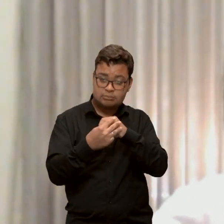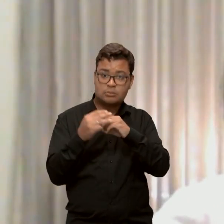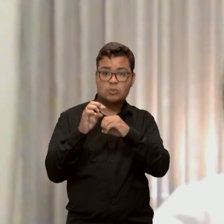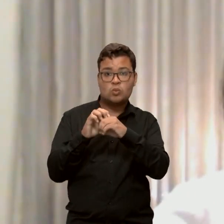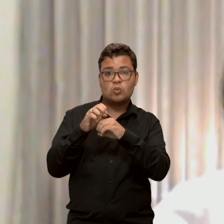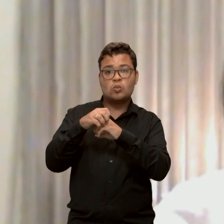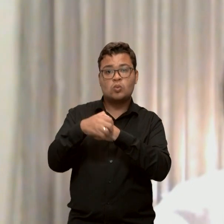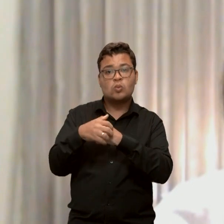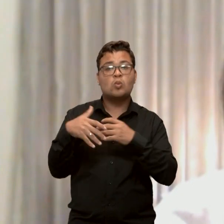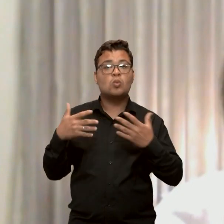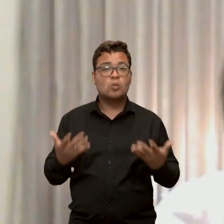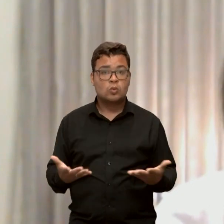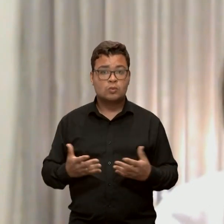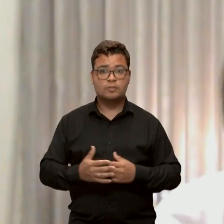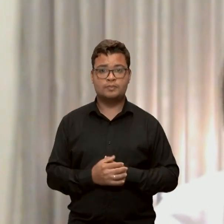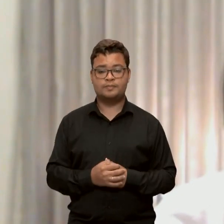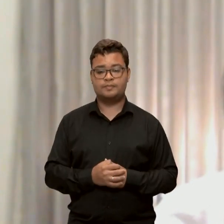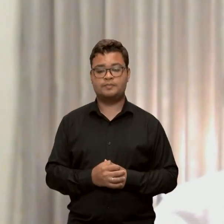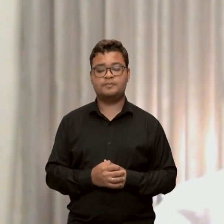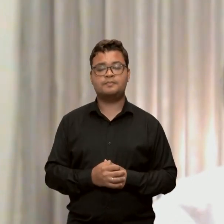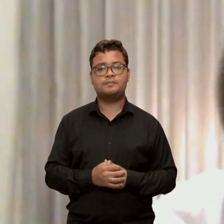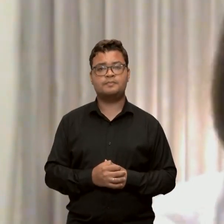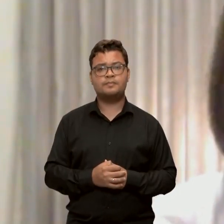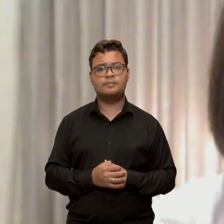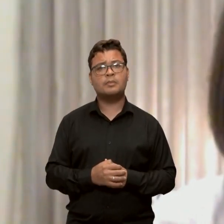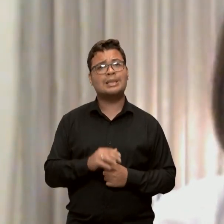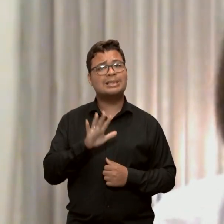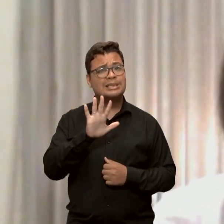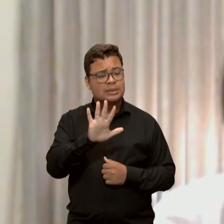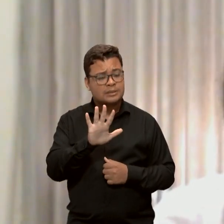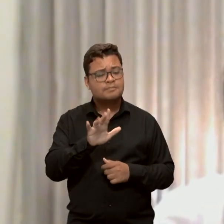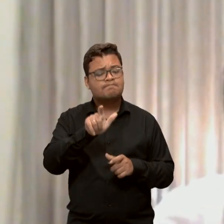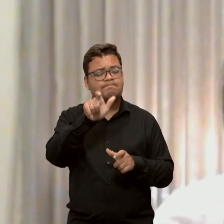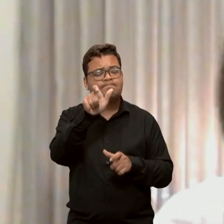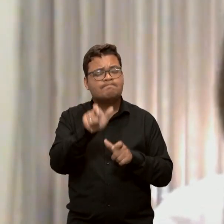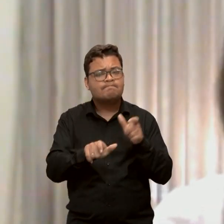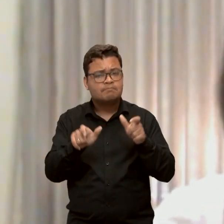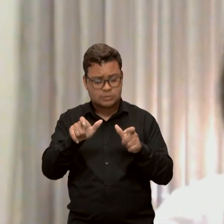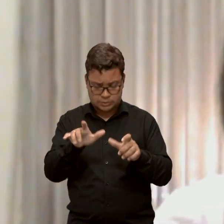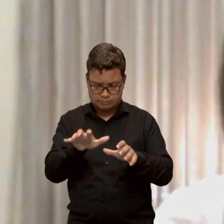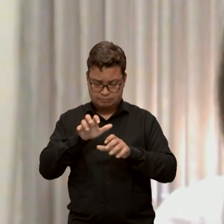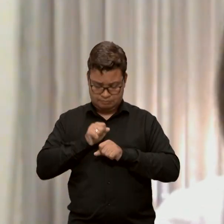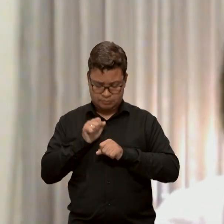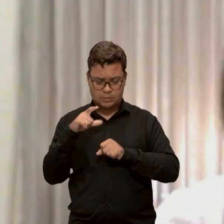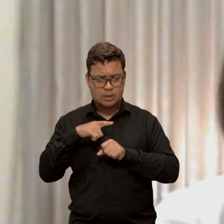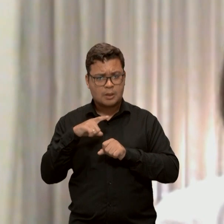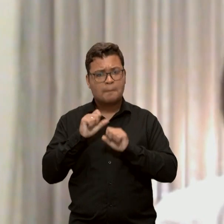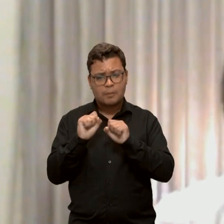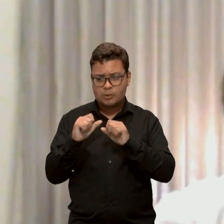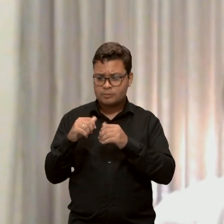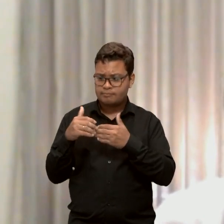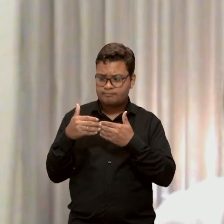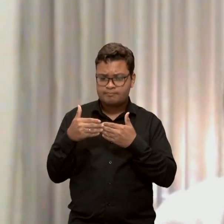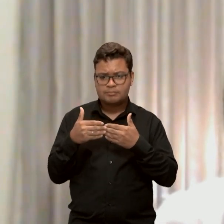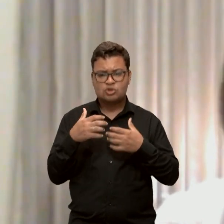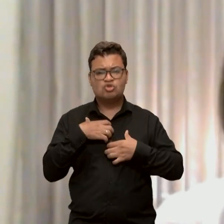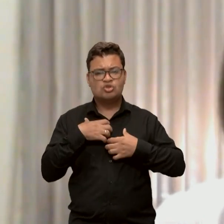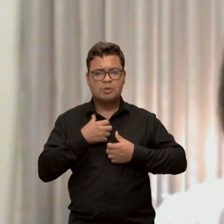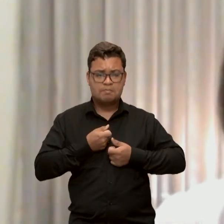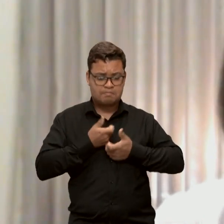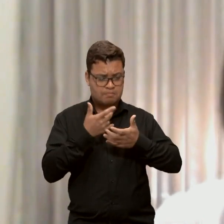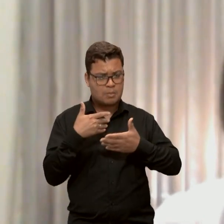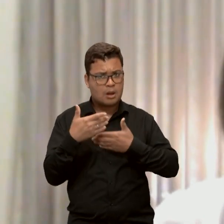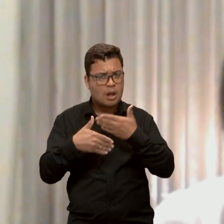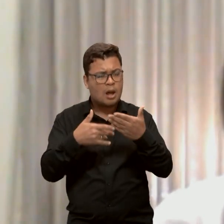não vai excluir. Aí, depois disso, a gente consegue testar, depois do 7º dia, com a sorologia para chikungunya, dengue